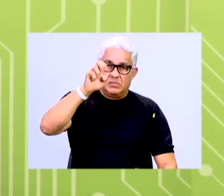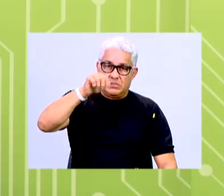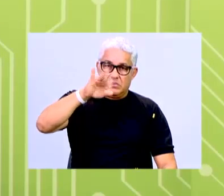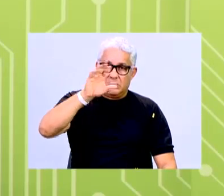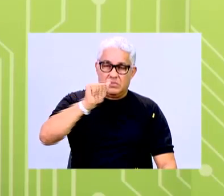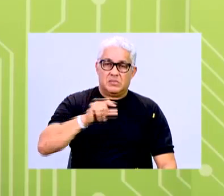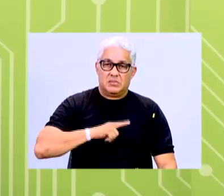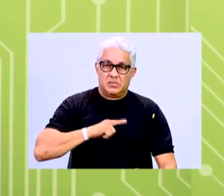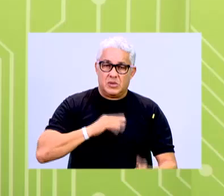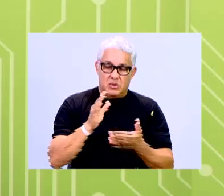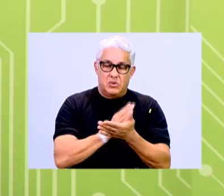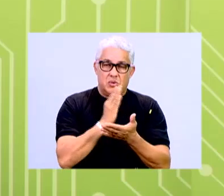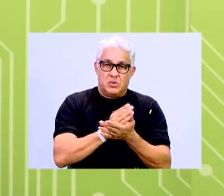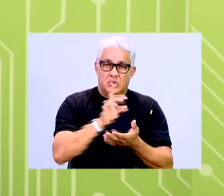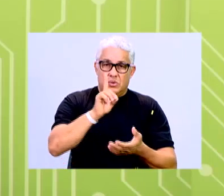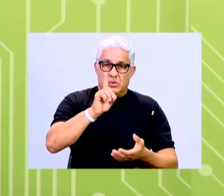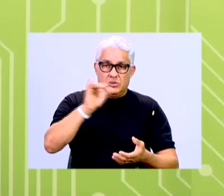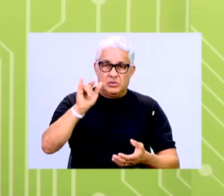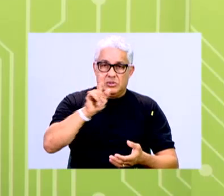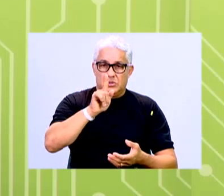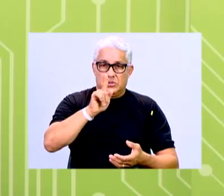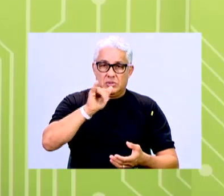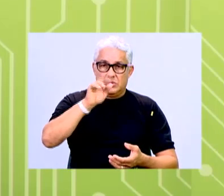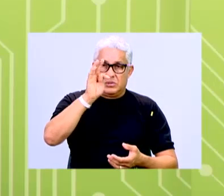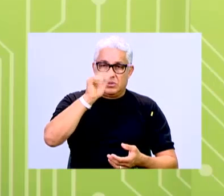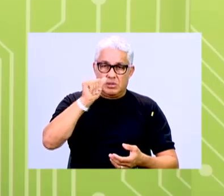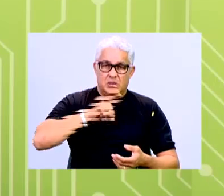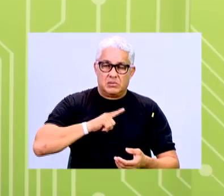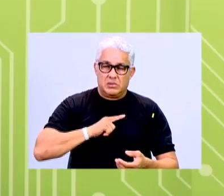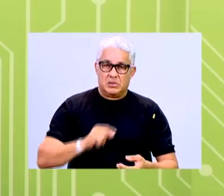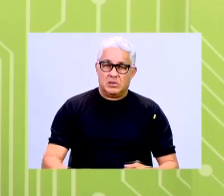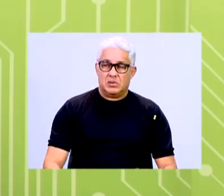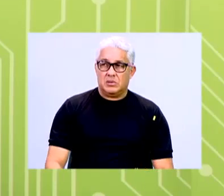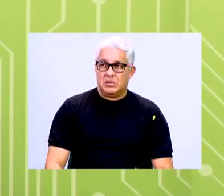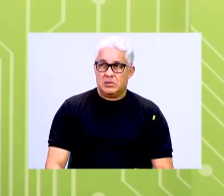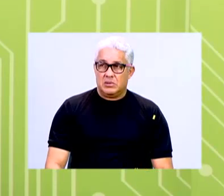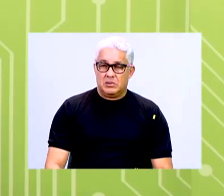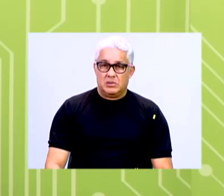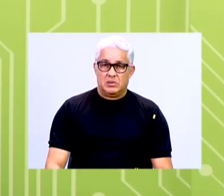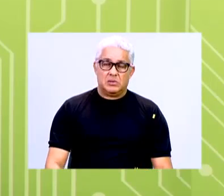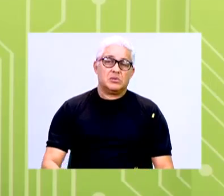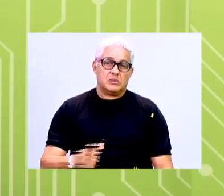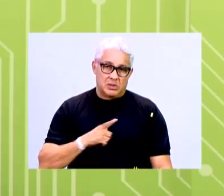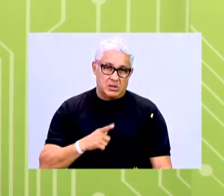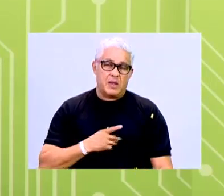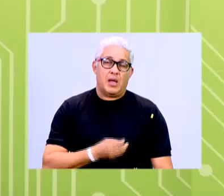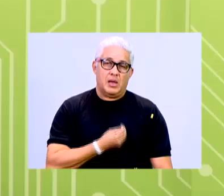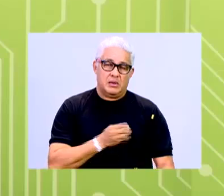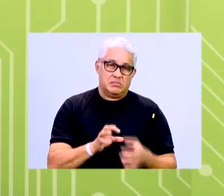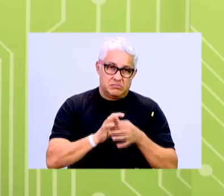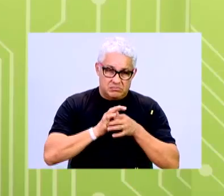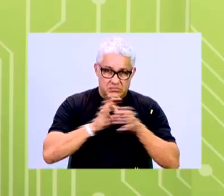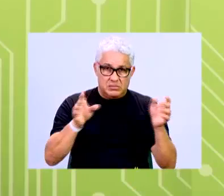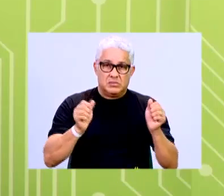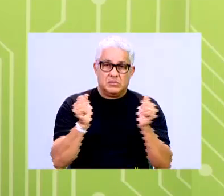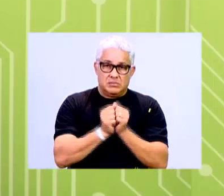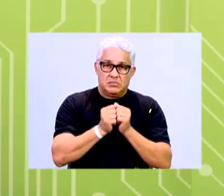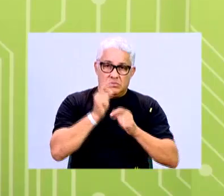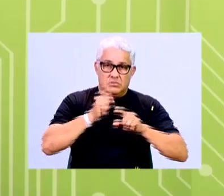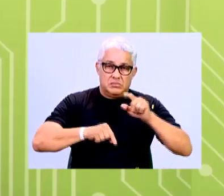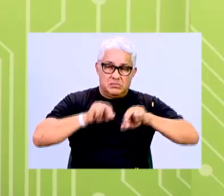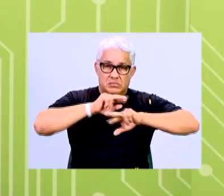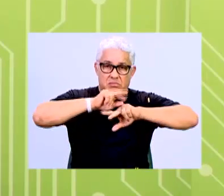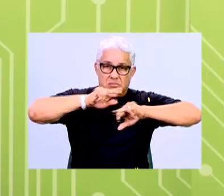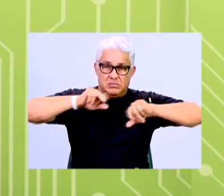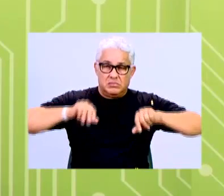nós disponibilizamos, mais de um, né, até está disponível junto com o material. É